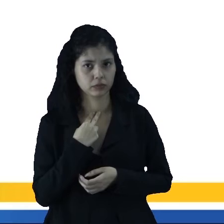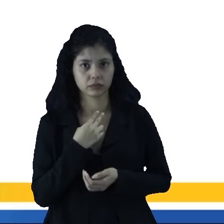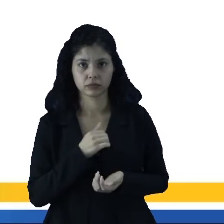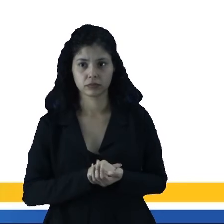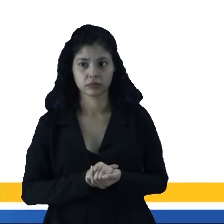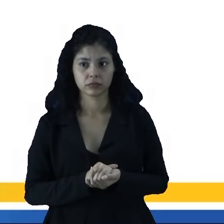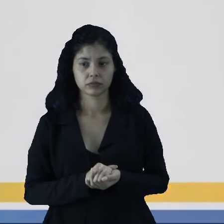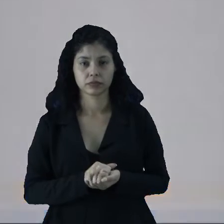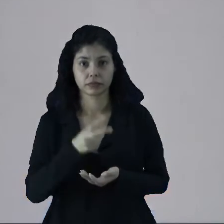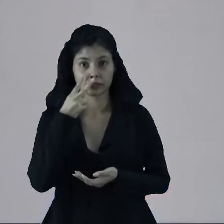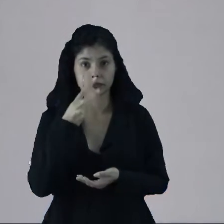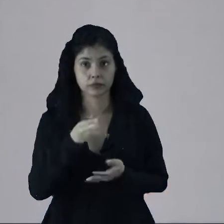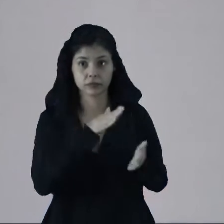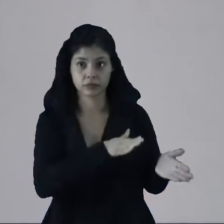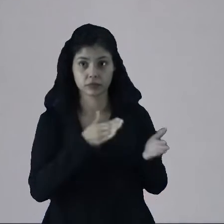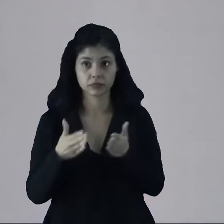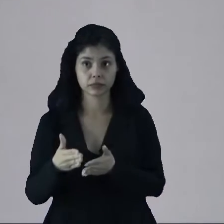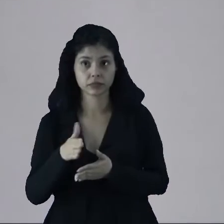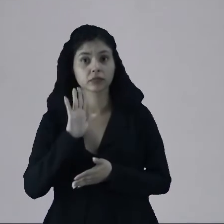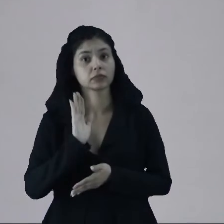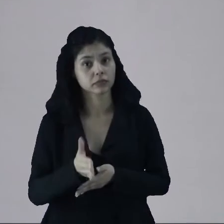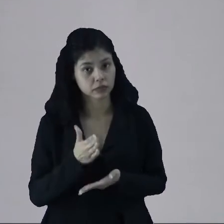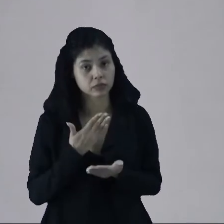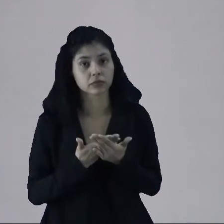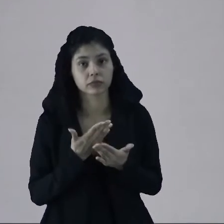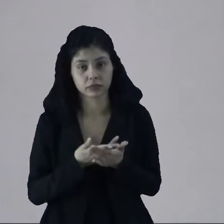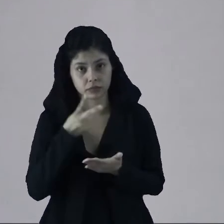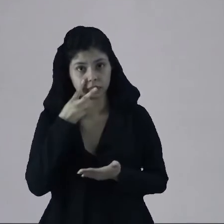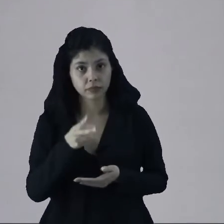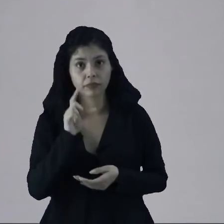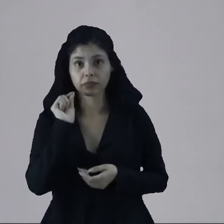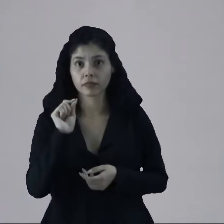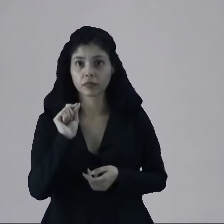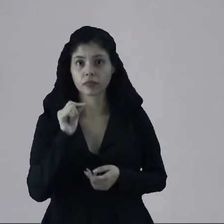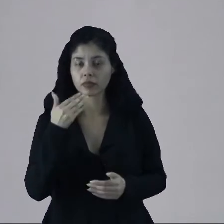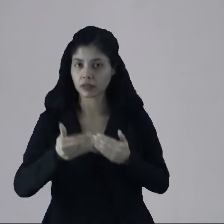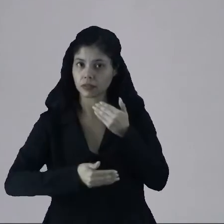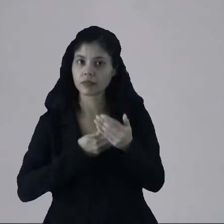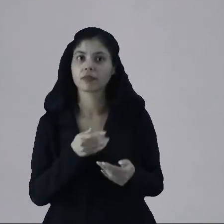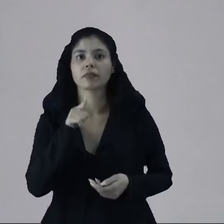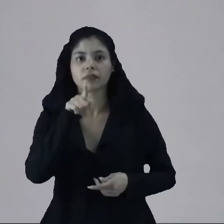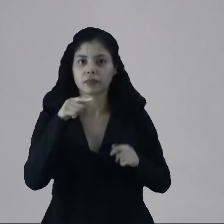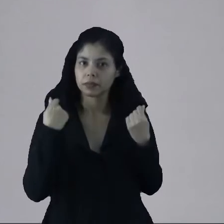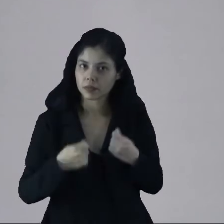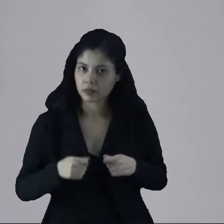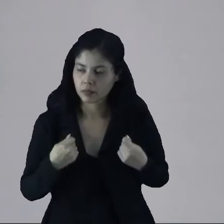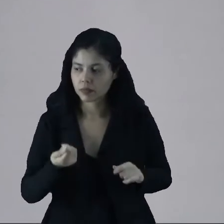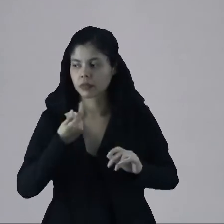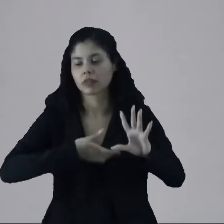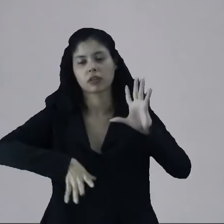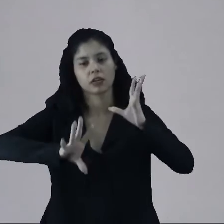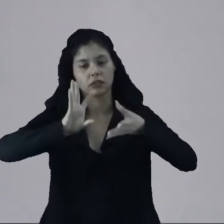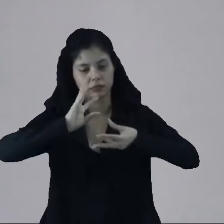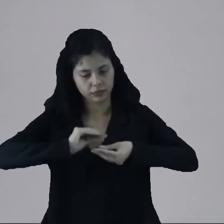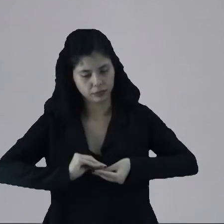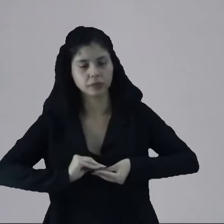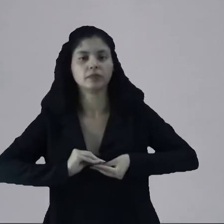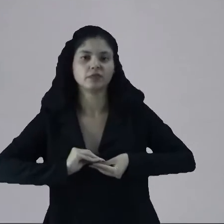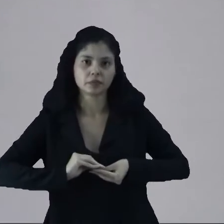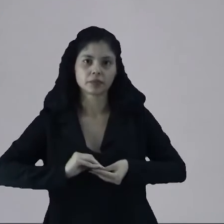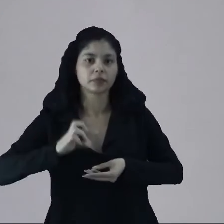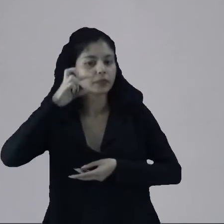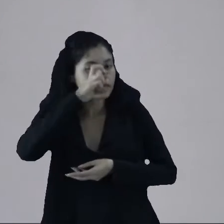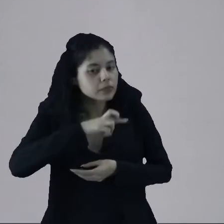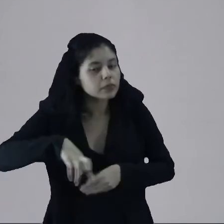já deduzir, a partir daquilo que a gente já viu na aula de hoje, o que é o processo. Você tem que fazer o seu resuminho, você tem